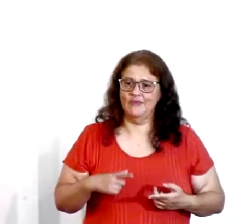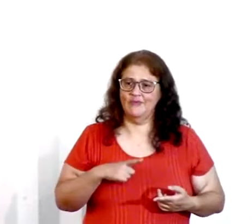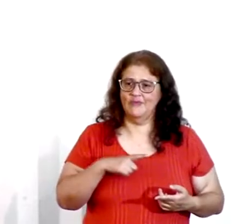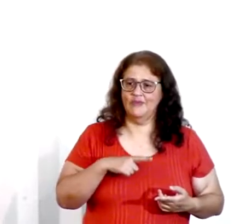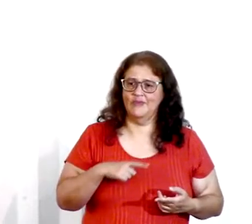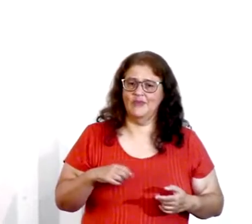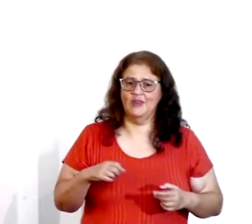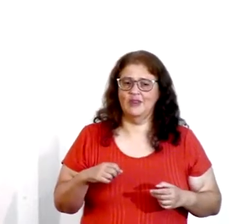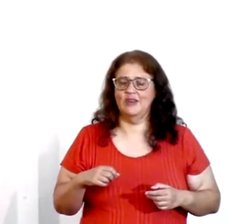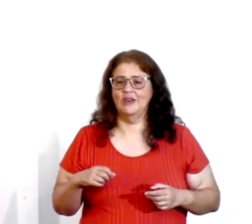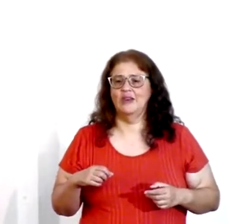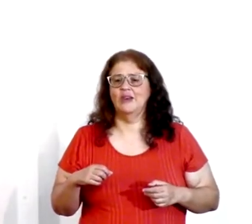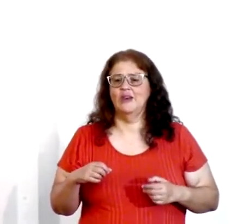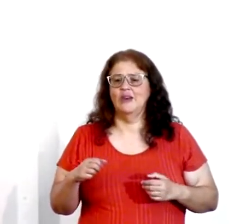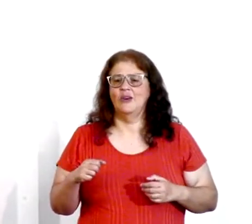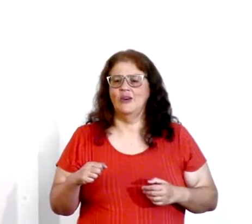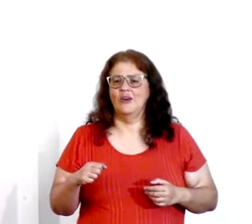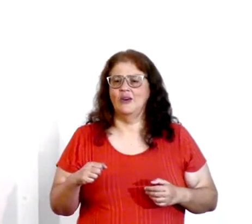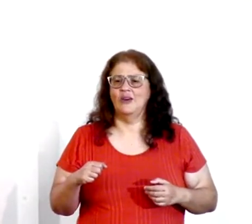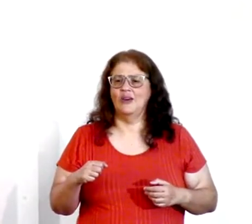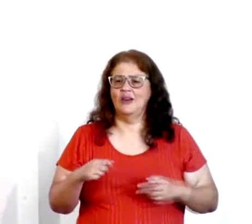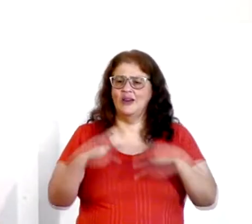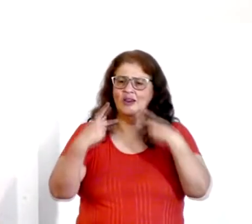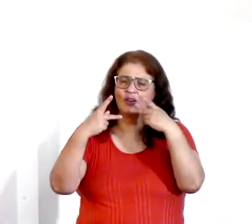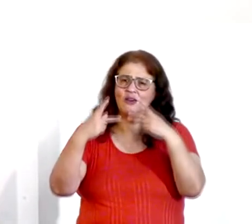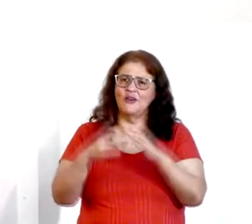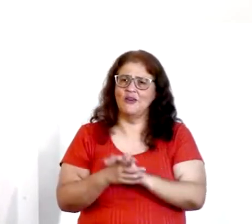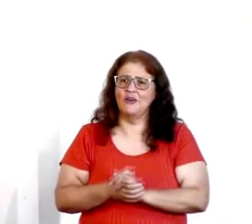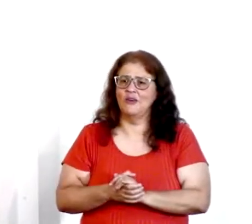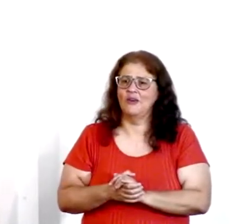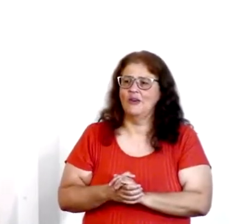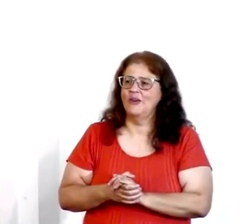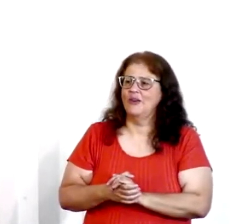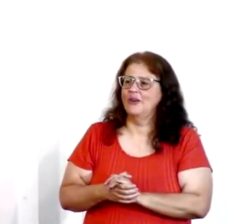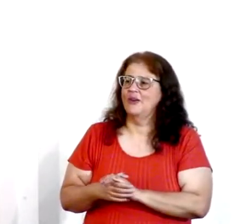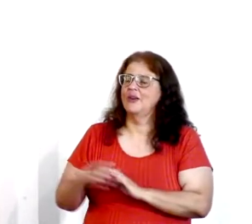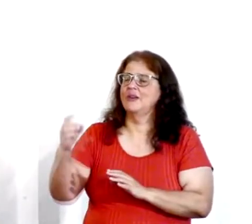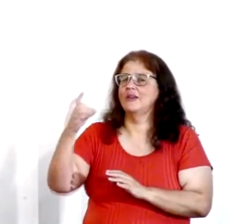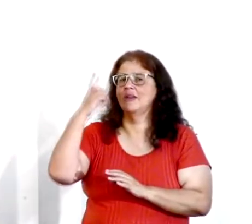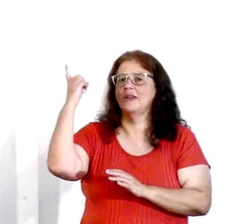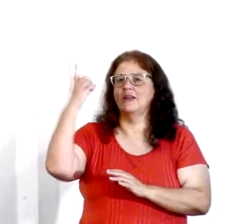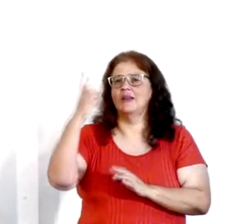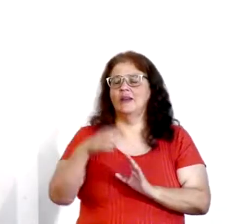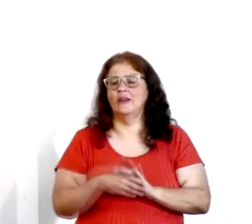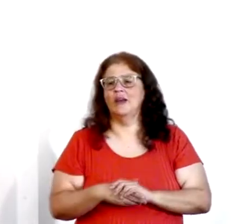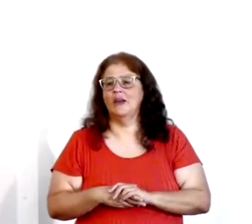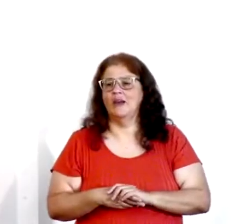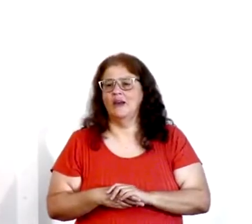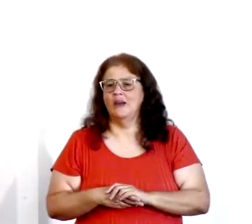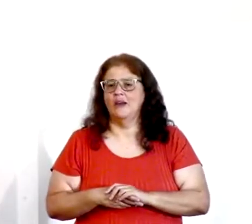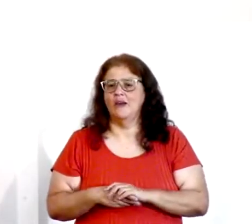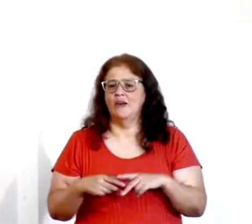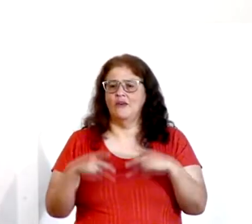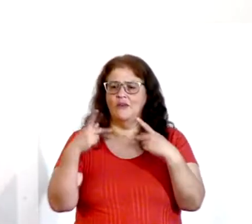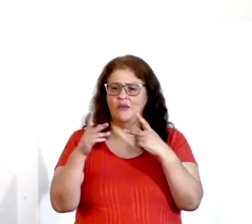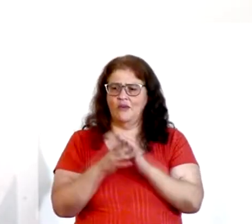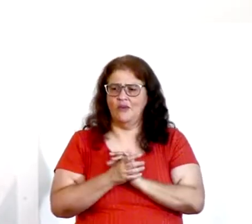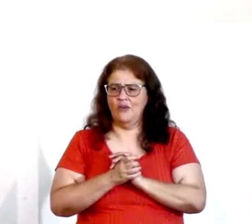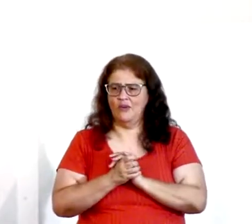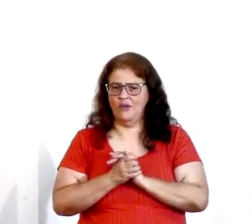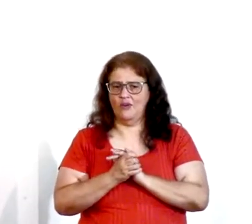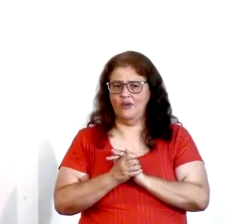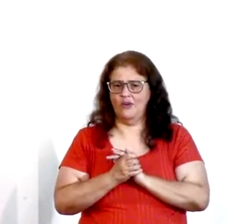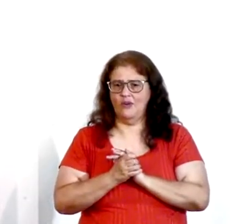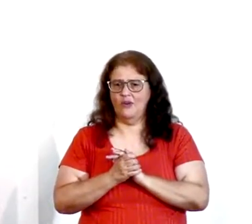um dos seus livros, falando um pouco a respeito do seu relacionamento com a sua esposa,